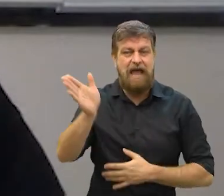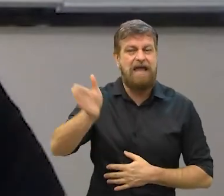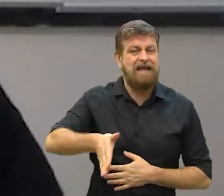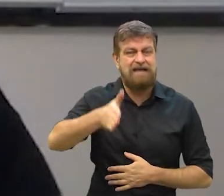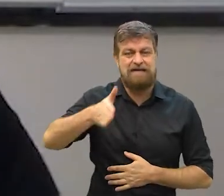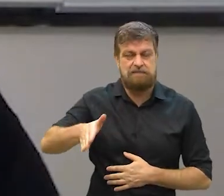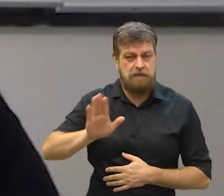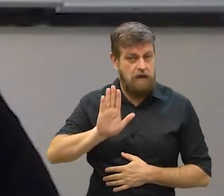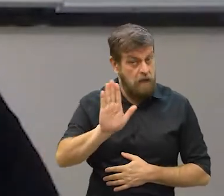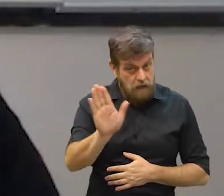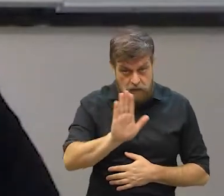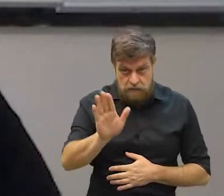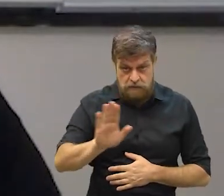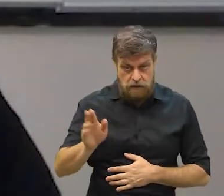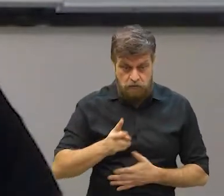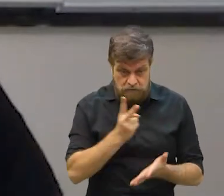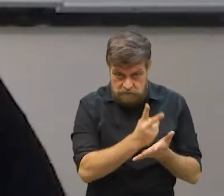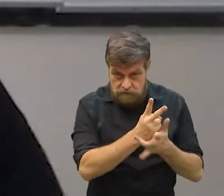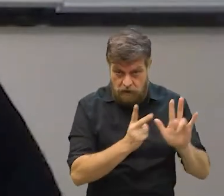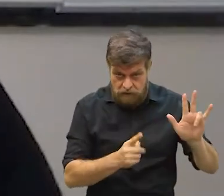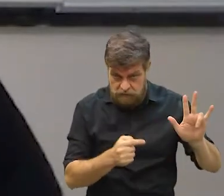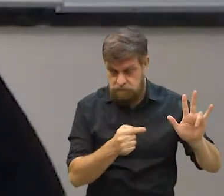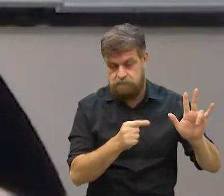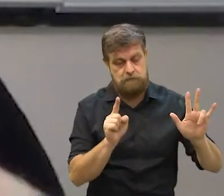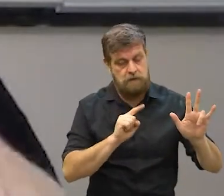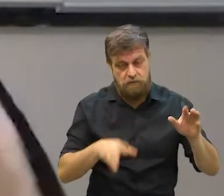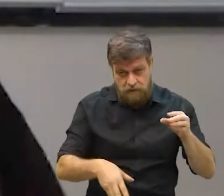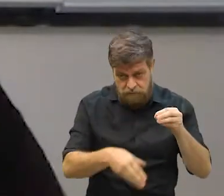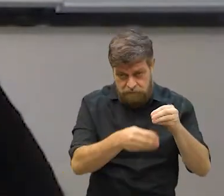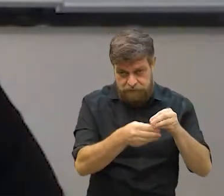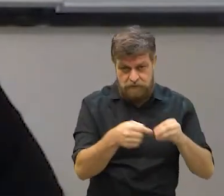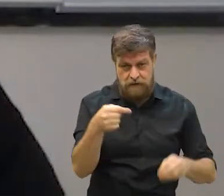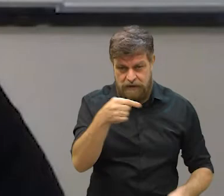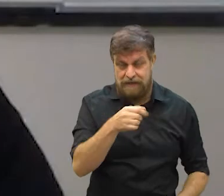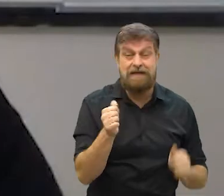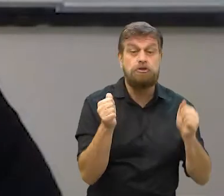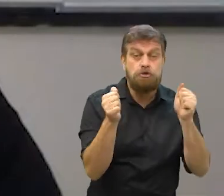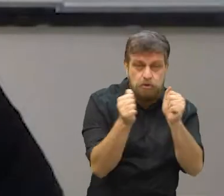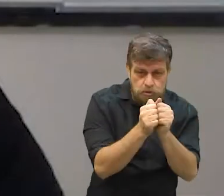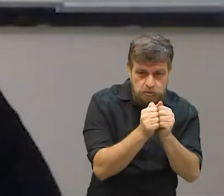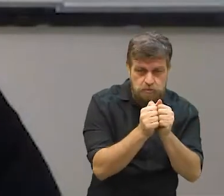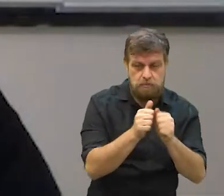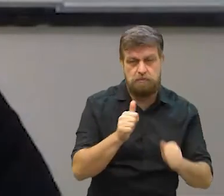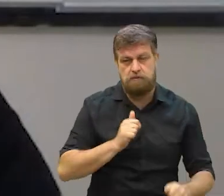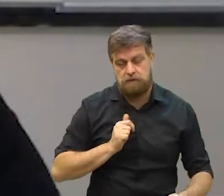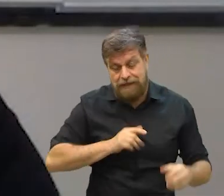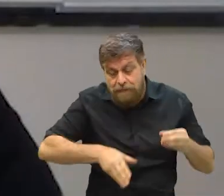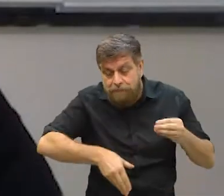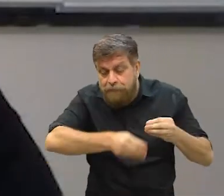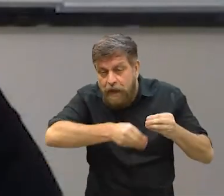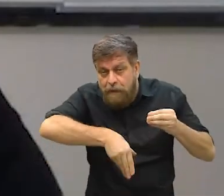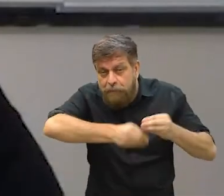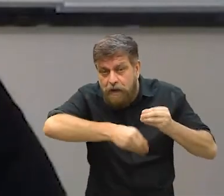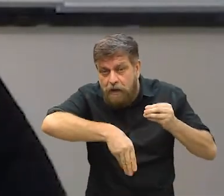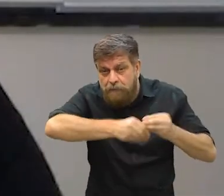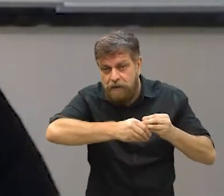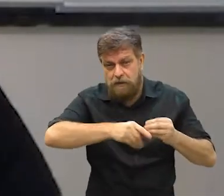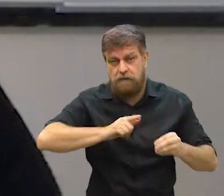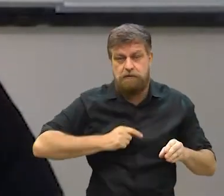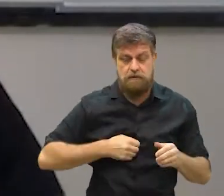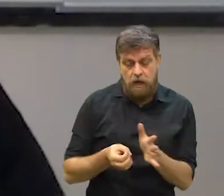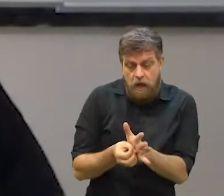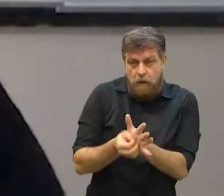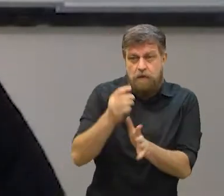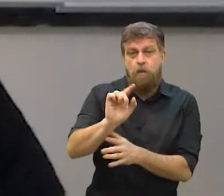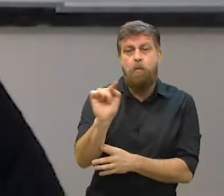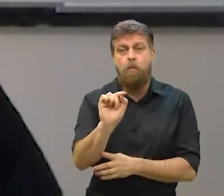suspender o tratamento que o paciente está fazendo. Você entra com a cannabis medicinal como um tratamento coadjuvante.